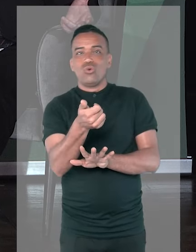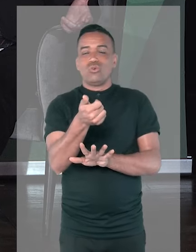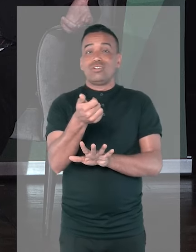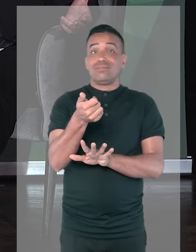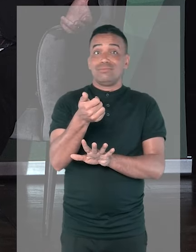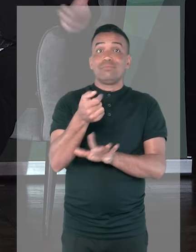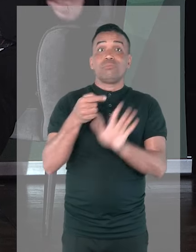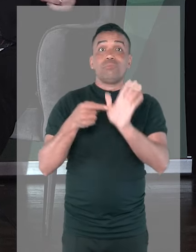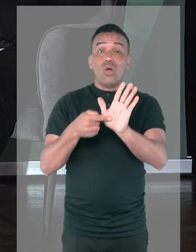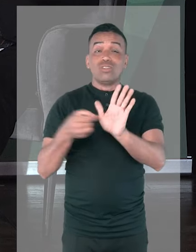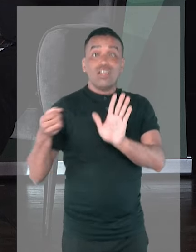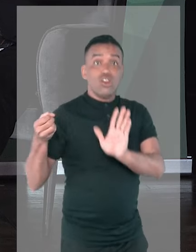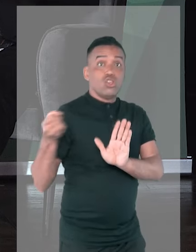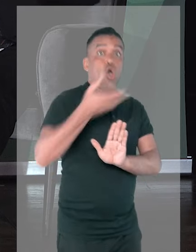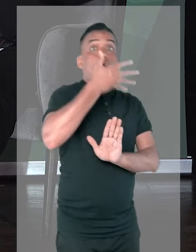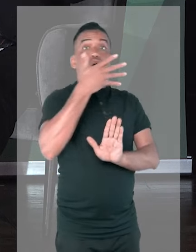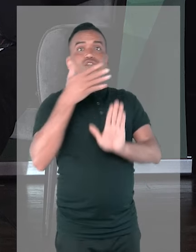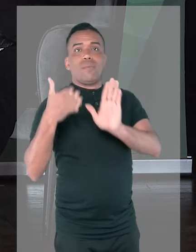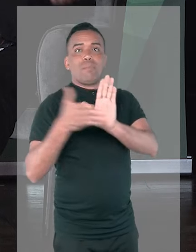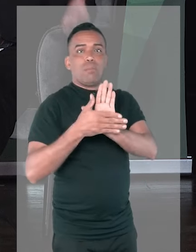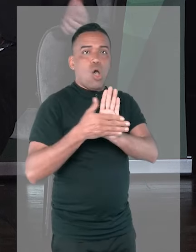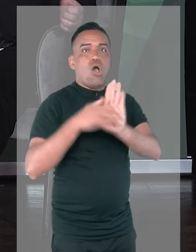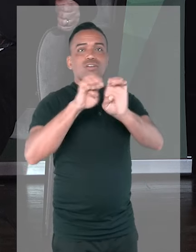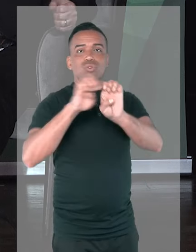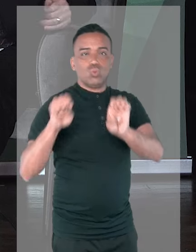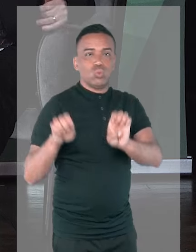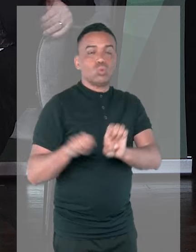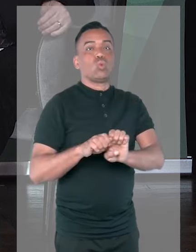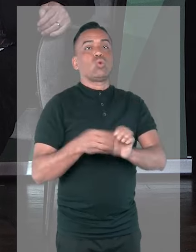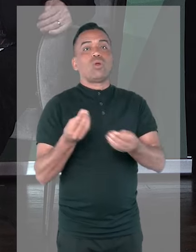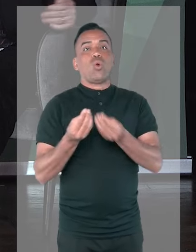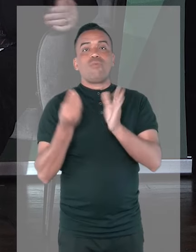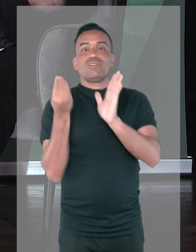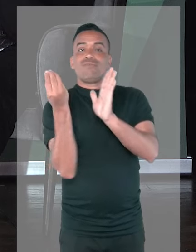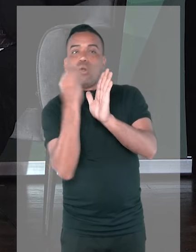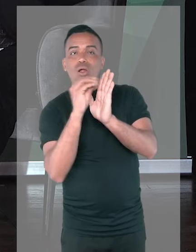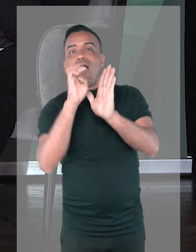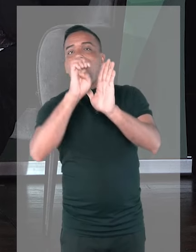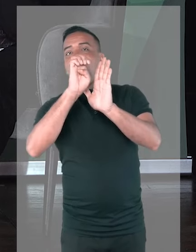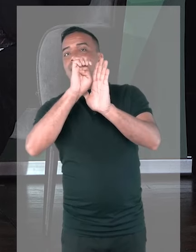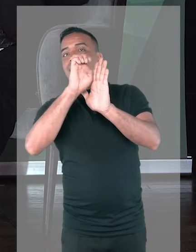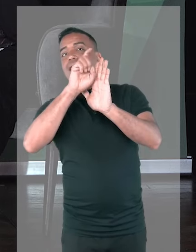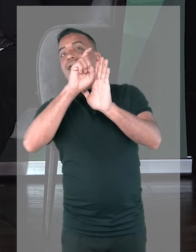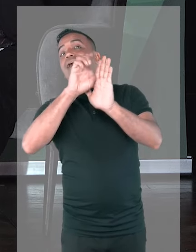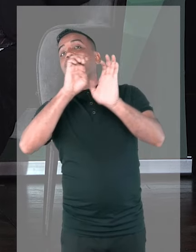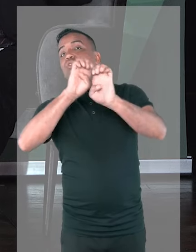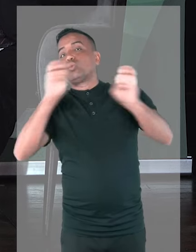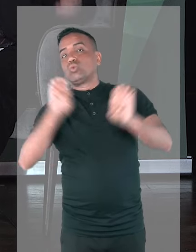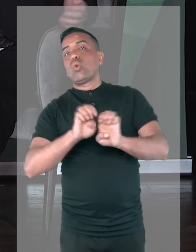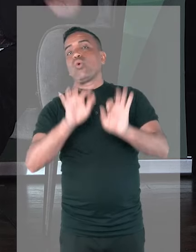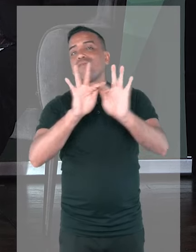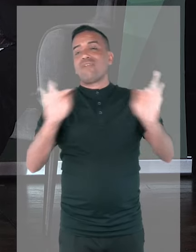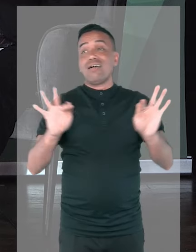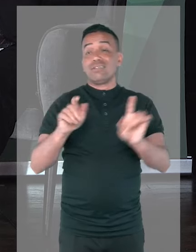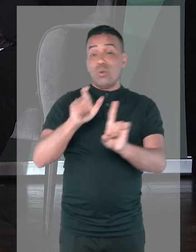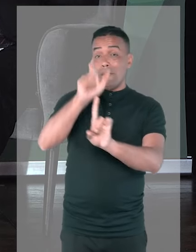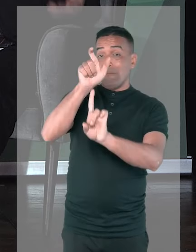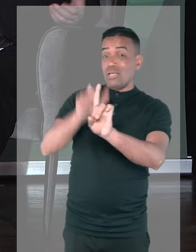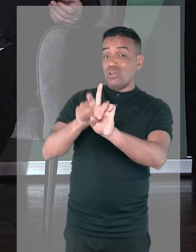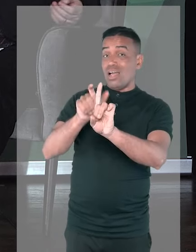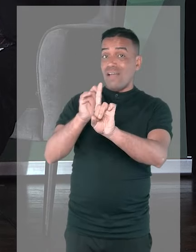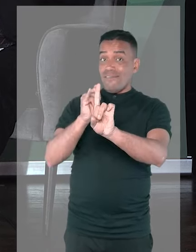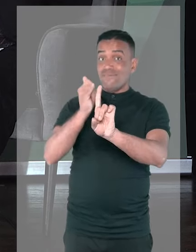novidade da forma, de como aquilo é dito. Né, que seja se o meu personagem vai falar algo, que ele fale